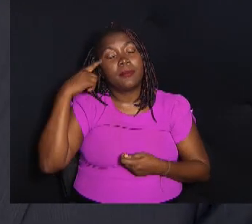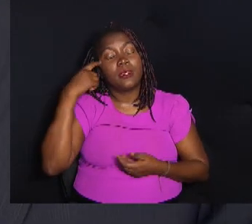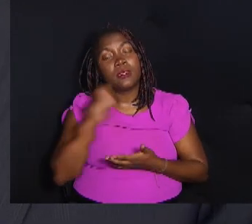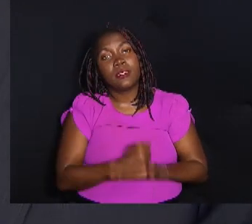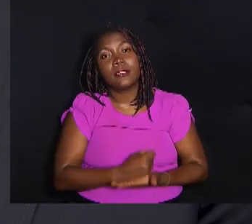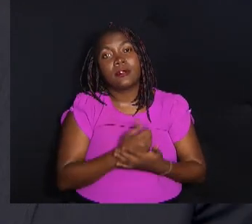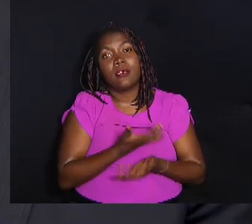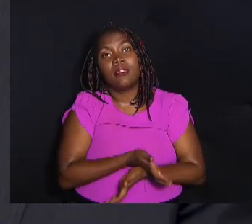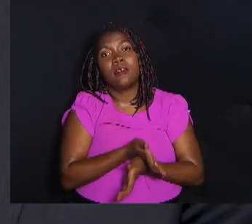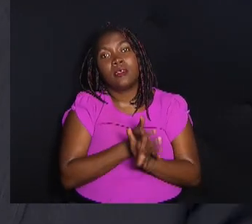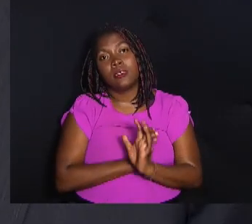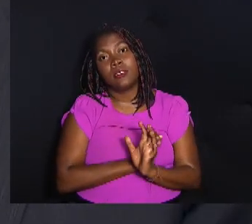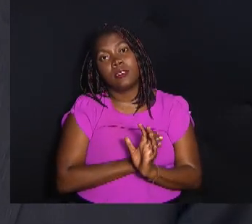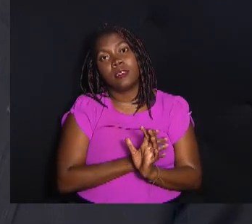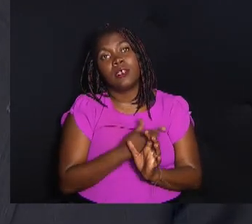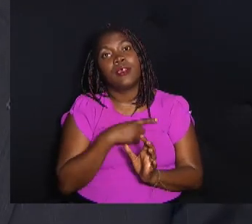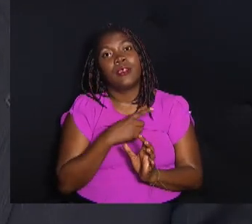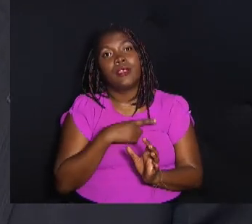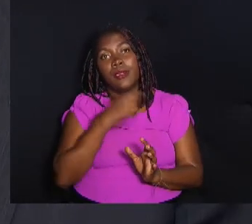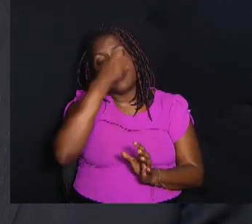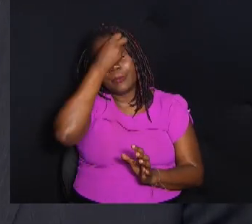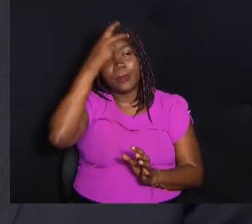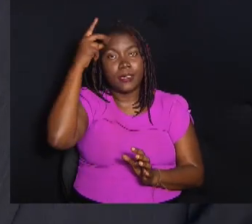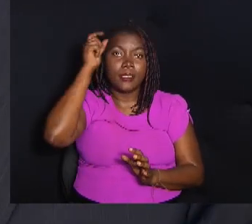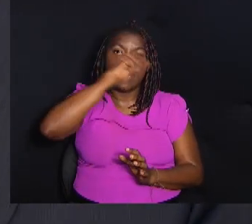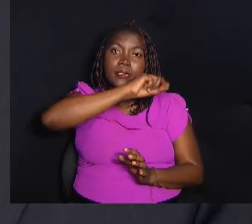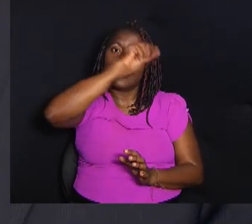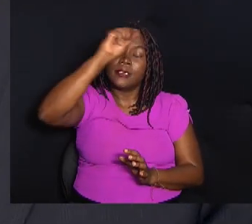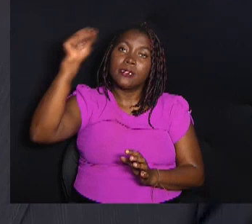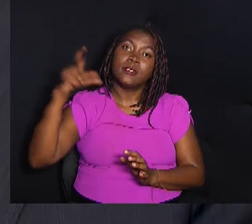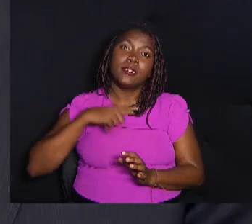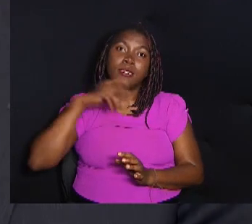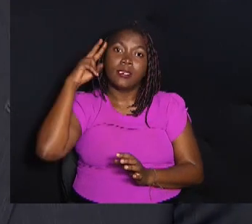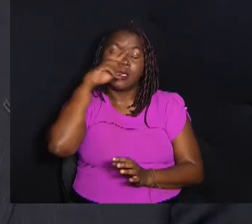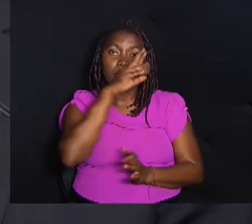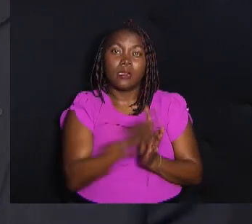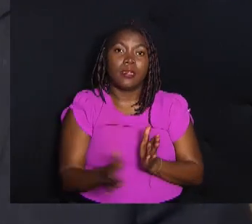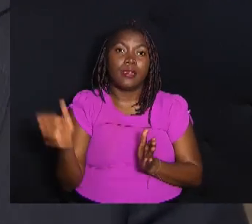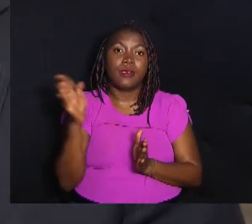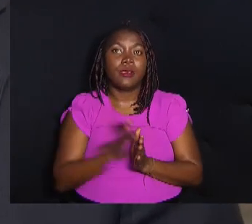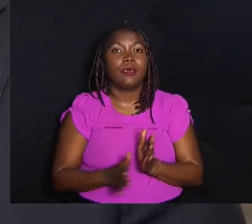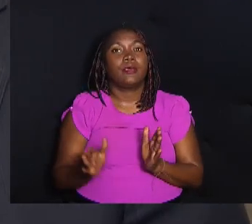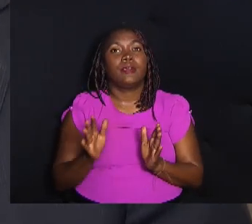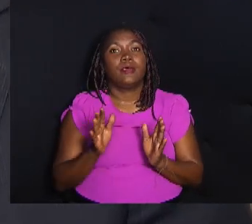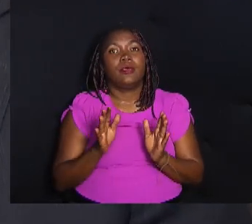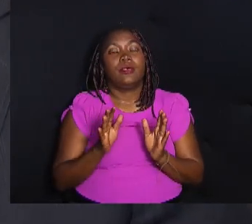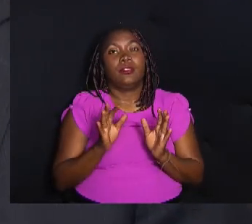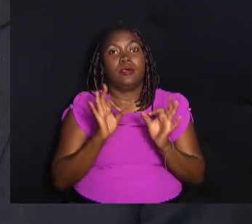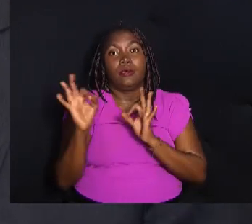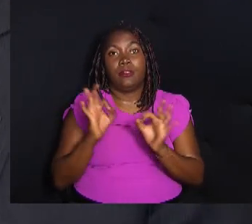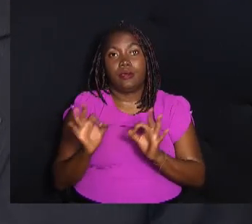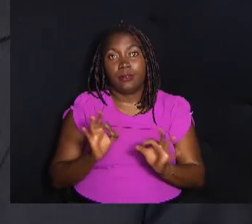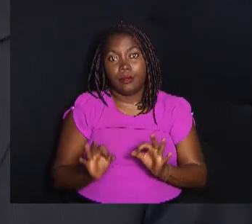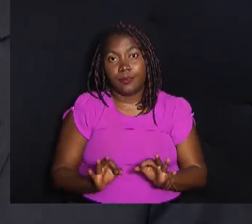toda a região nós temos municípios ao redor de Campinas que tem uma alta produção de grãos e esse e esses grãos eles